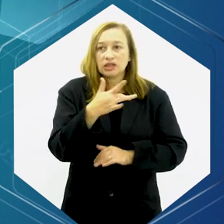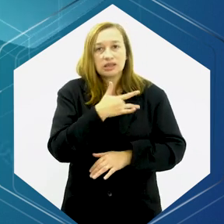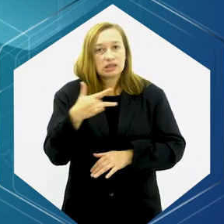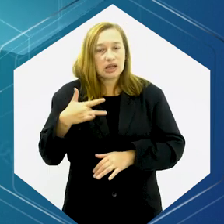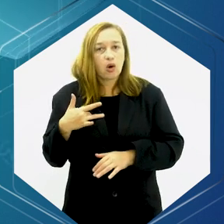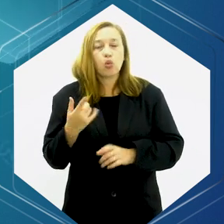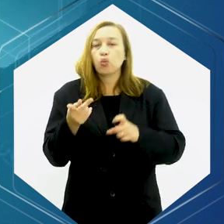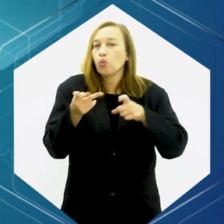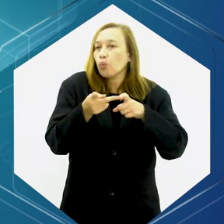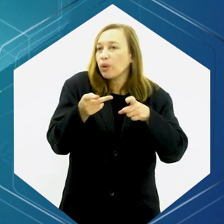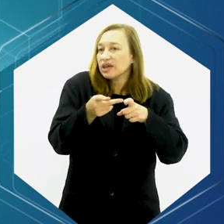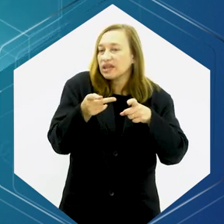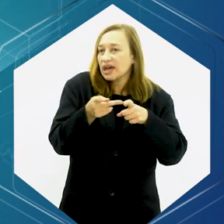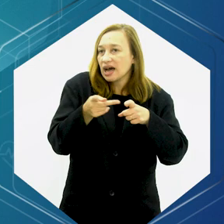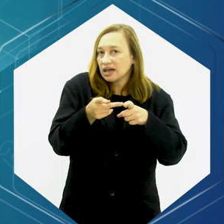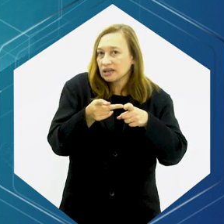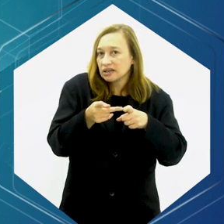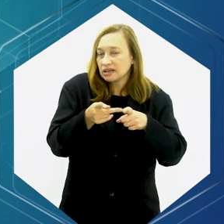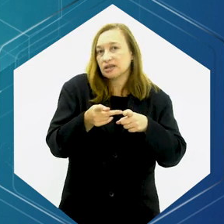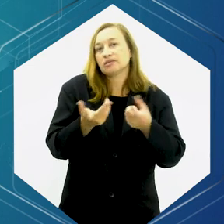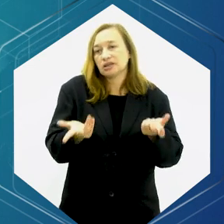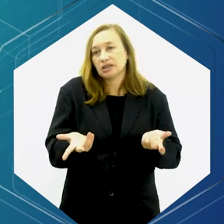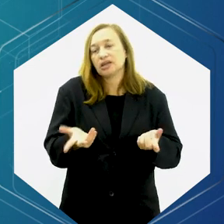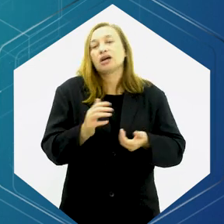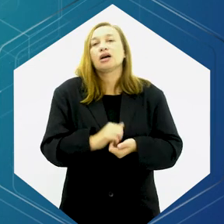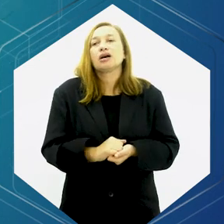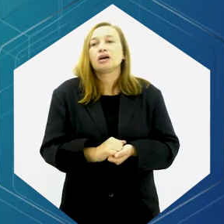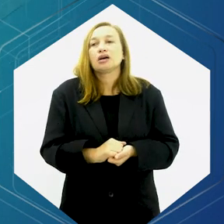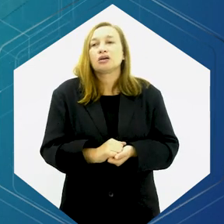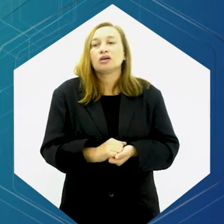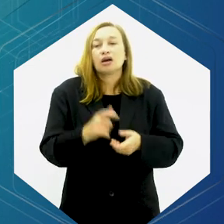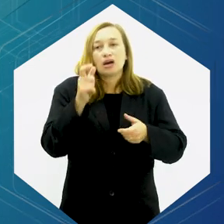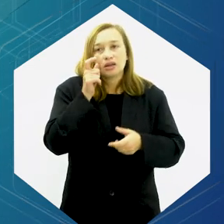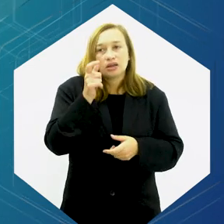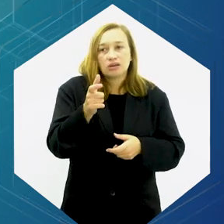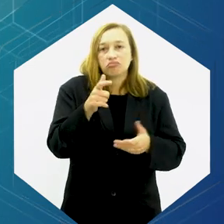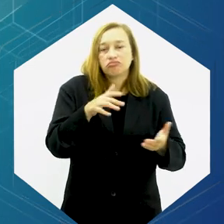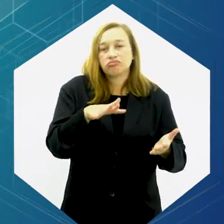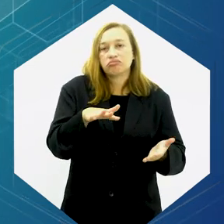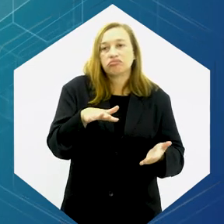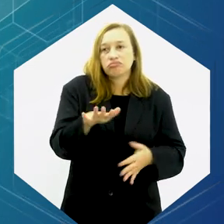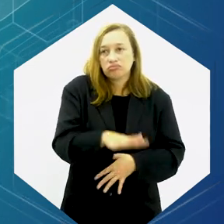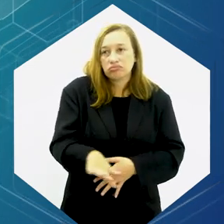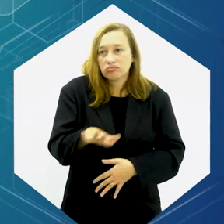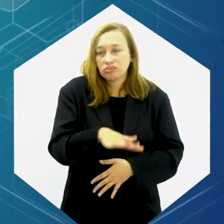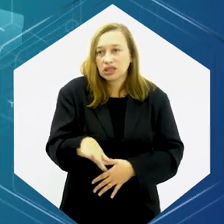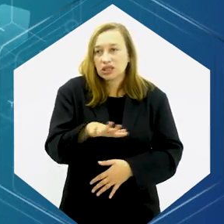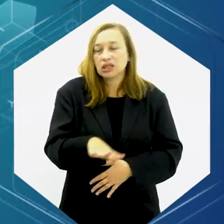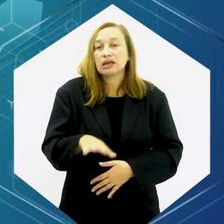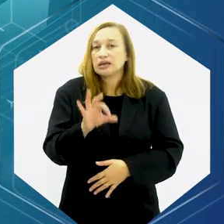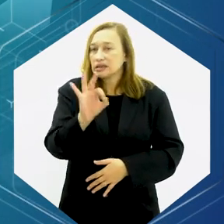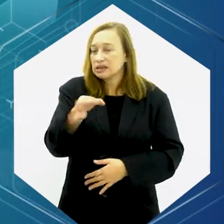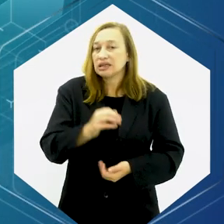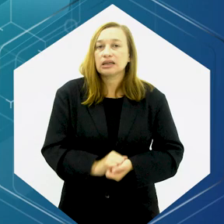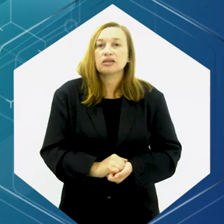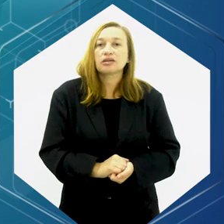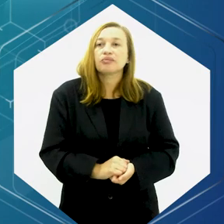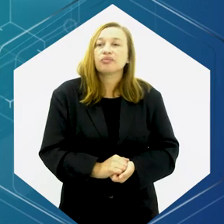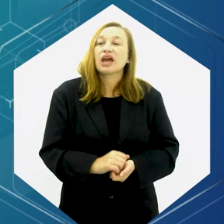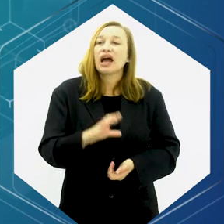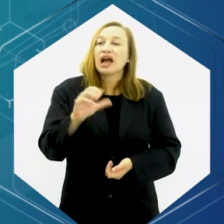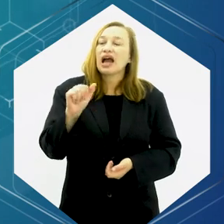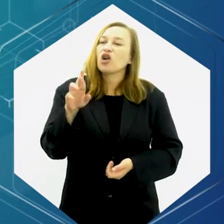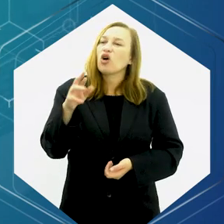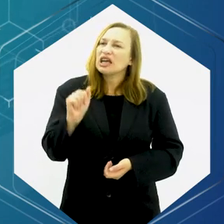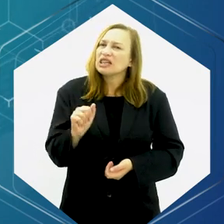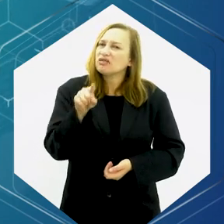é atendida por um Pediatra por uma enfermeira pediátrica né na atenção primária